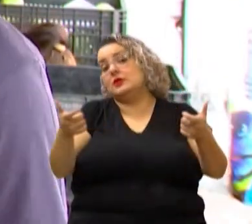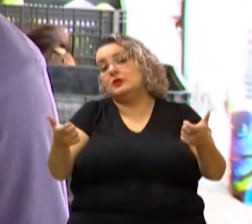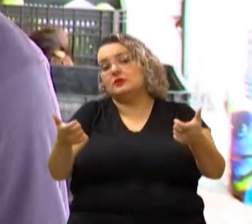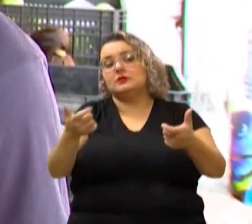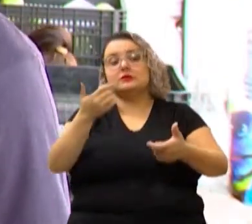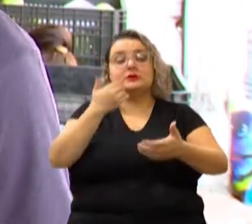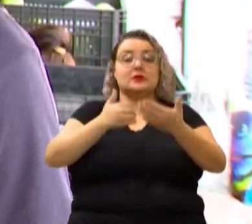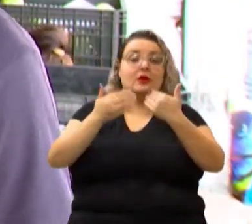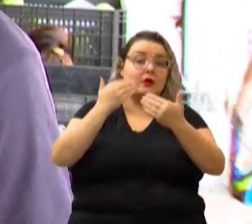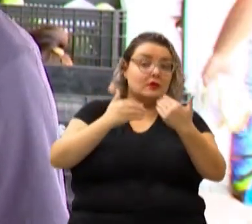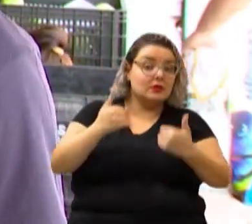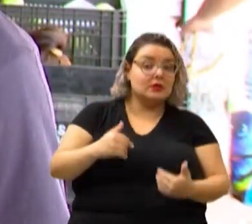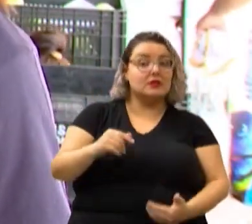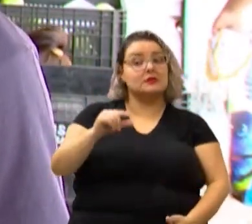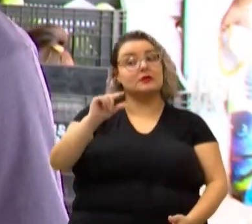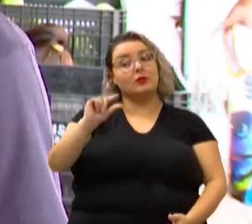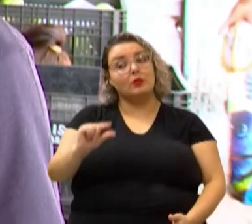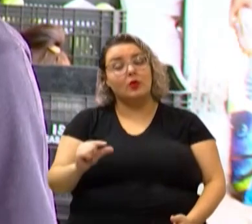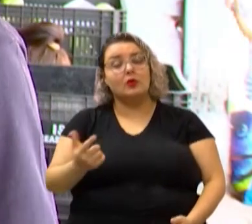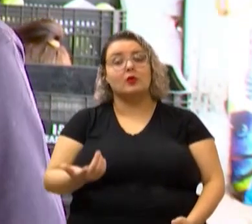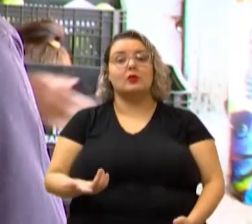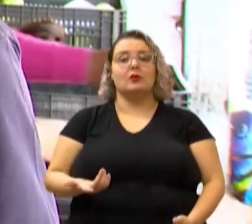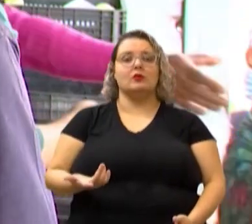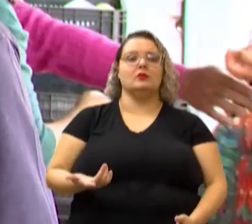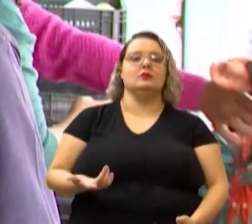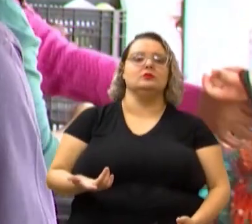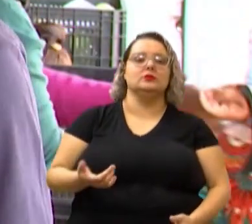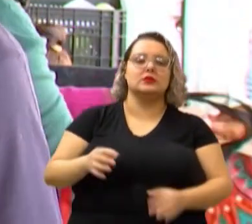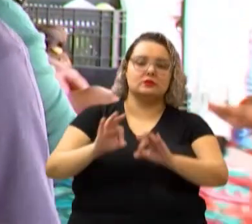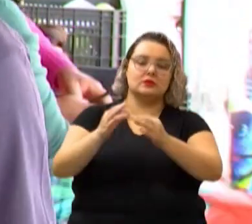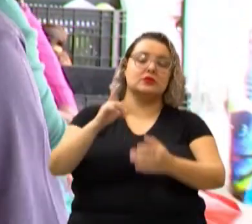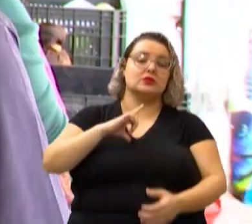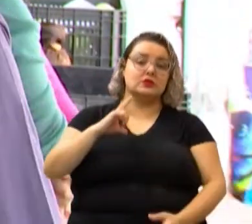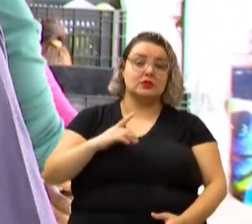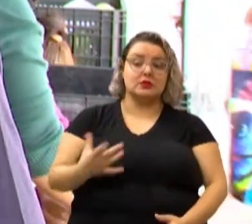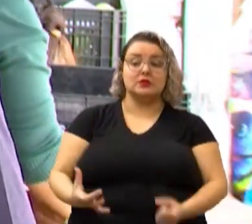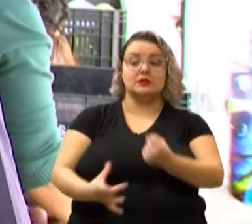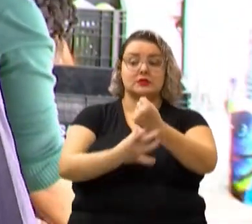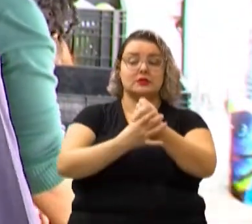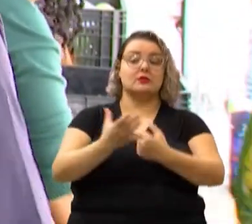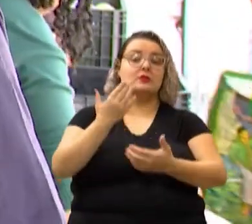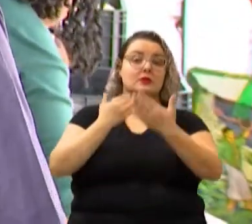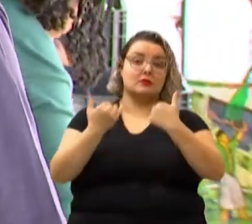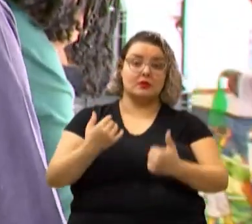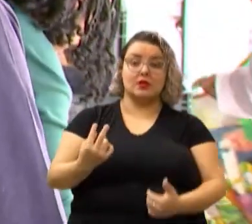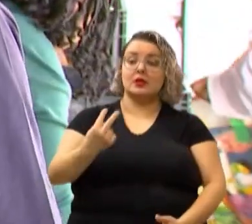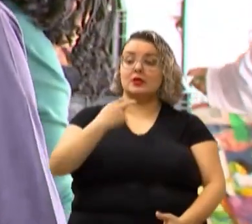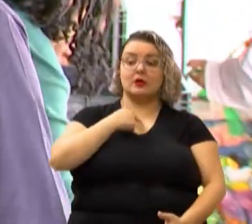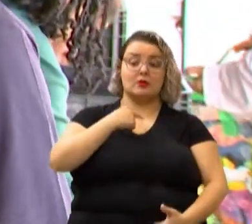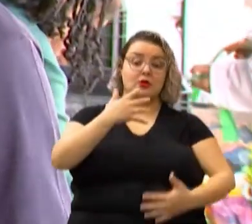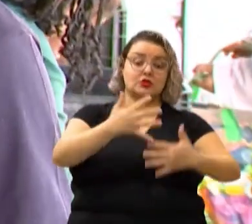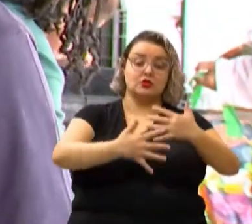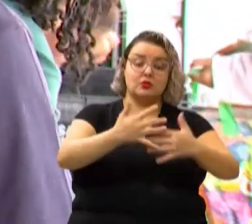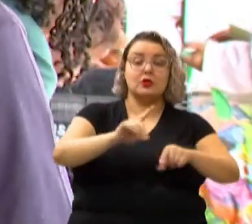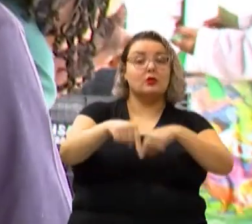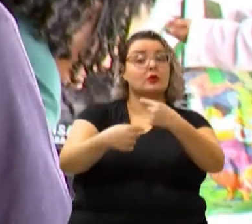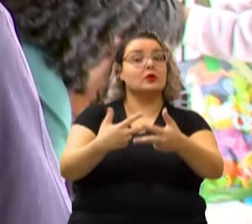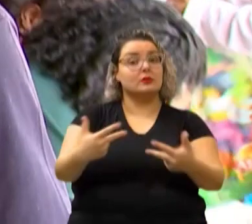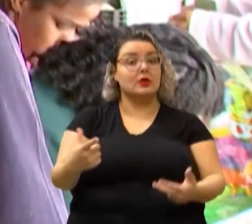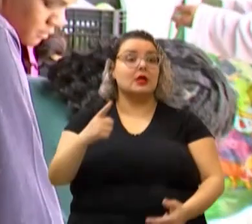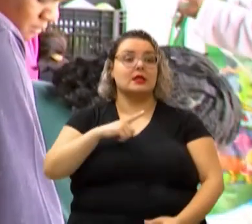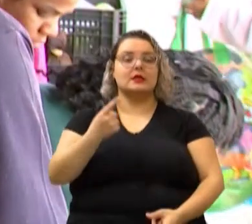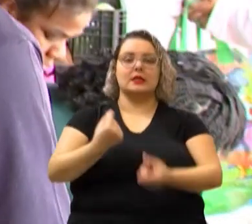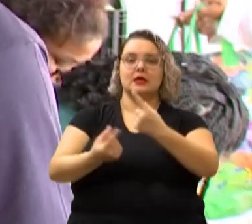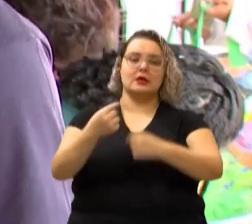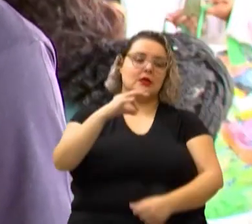aumento muito da alimentação. Então, as famílias precisaram recorrer. Quando a gente fala de segurança alimentar, lembra que não pode comprometer